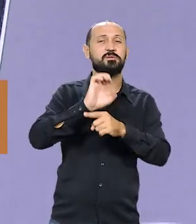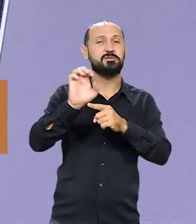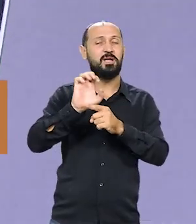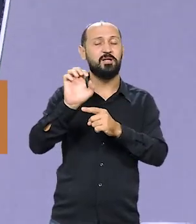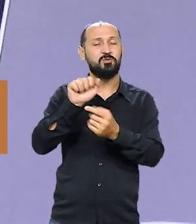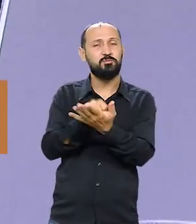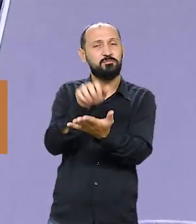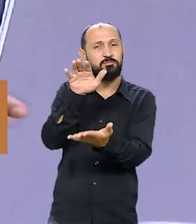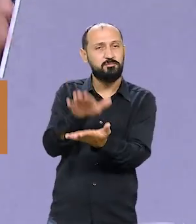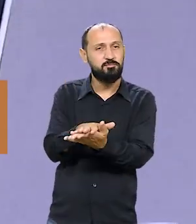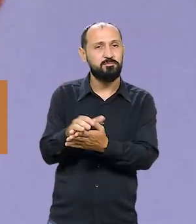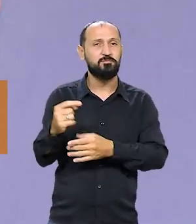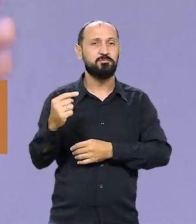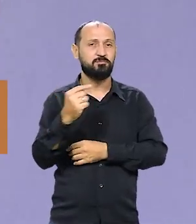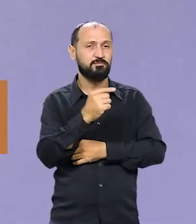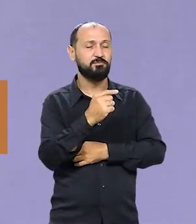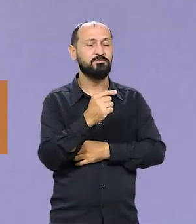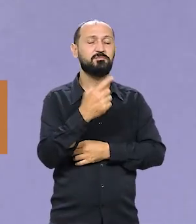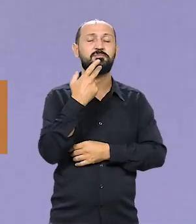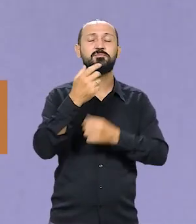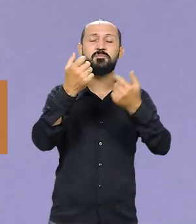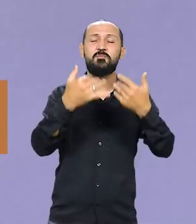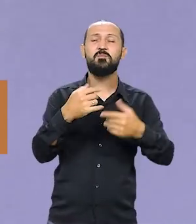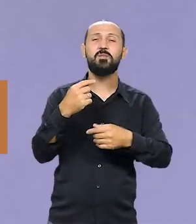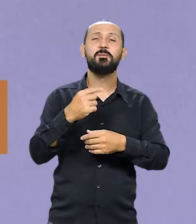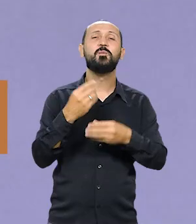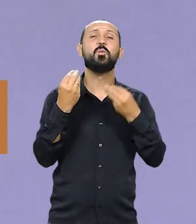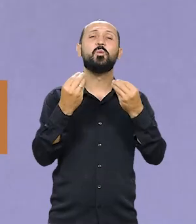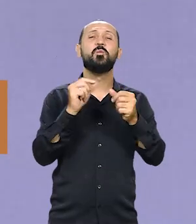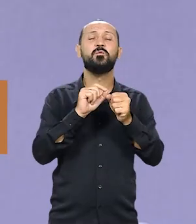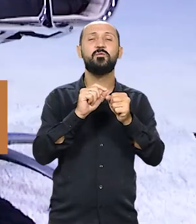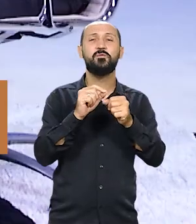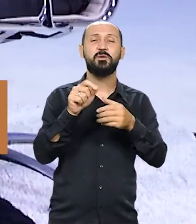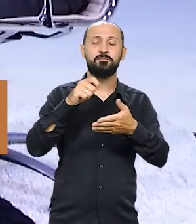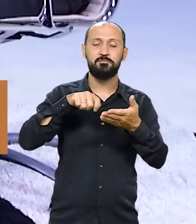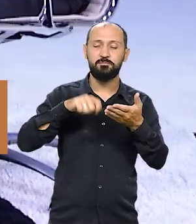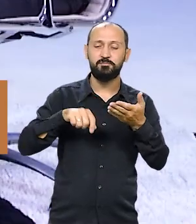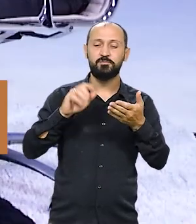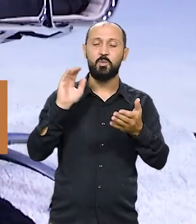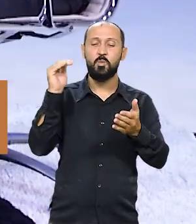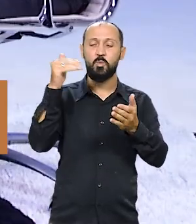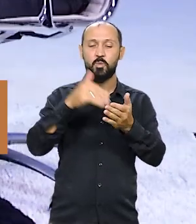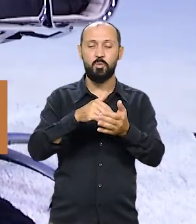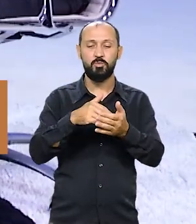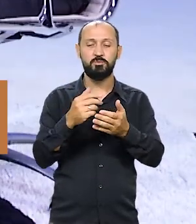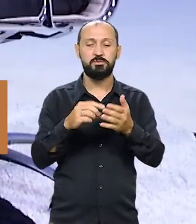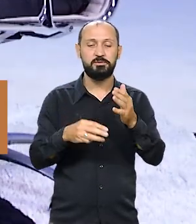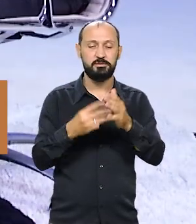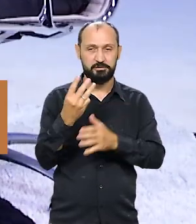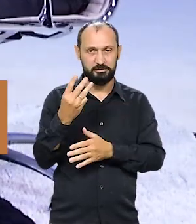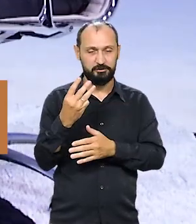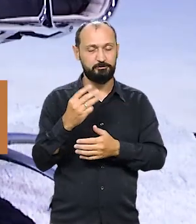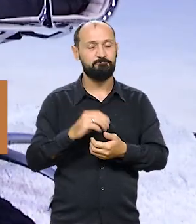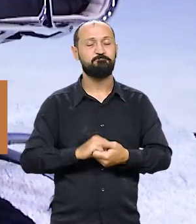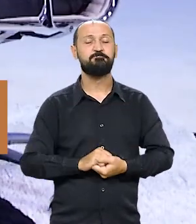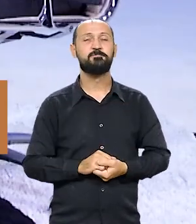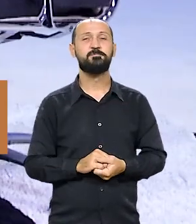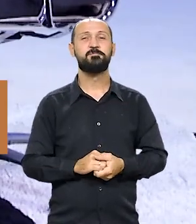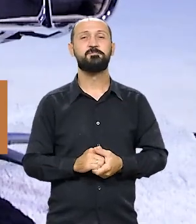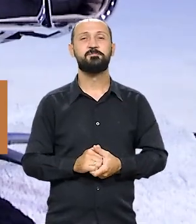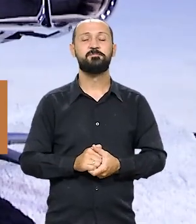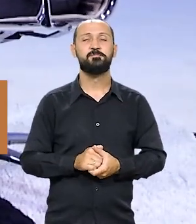Estado Punitivo. Esse livro aqui, doutor, fala um pouco pra gente como que foi a produção, né, que é a última obra dessas